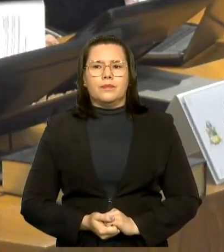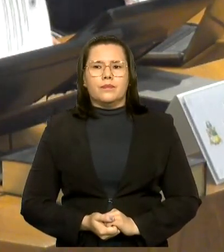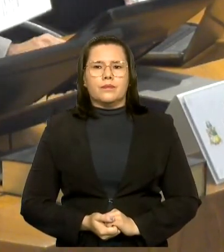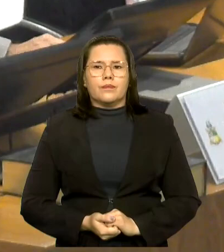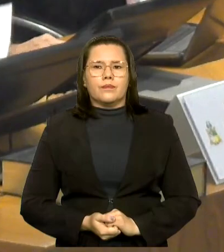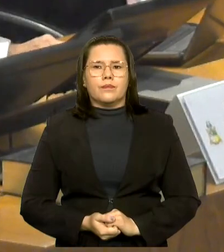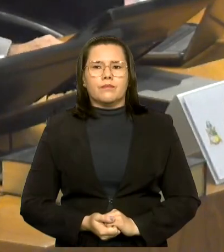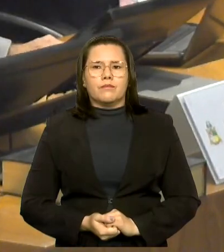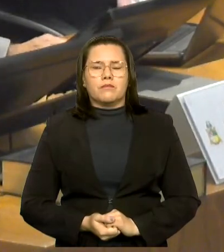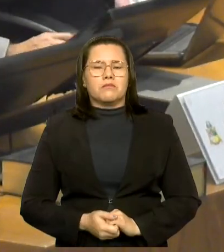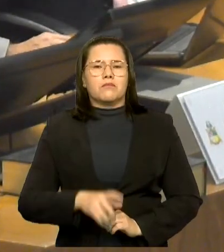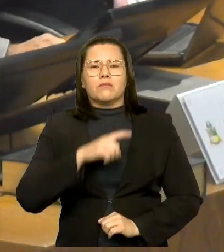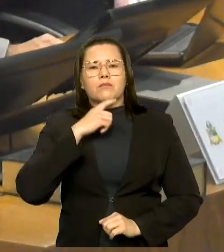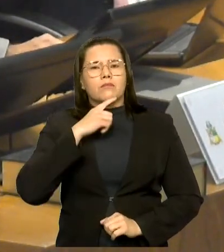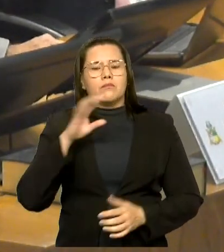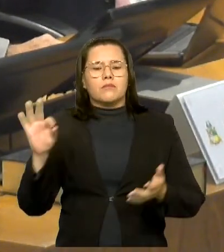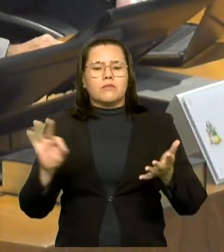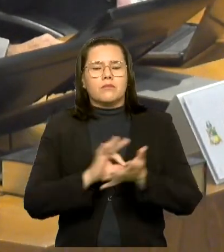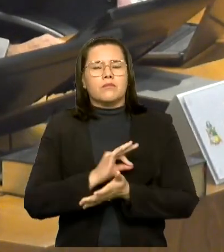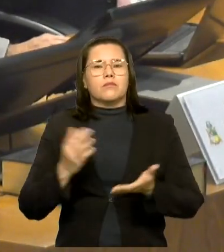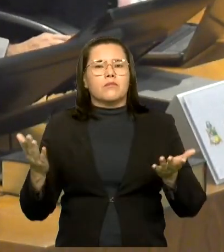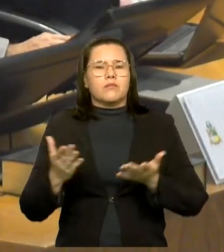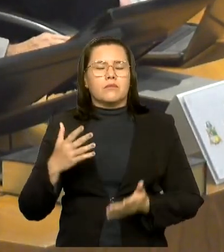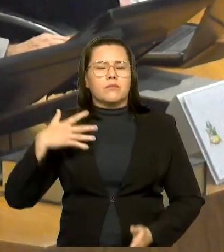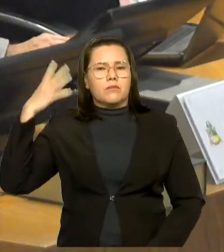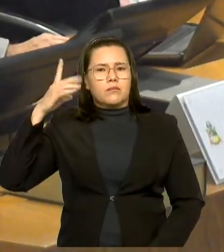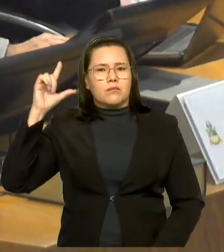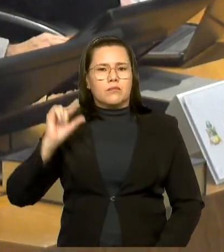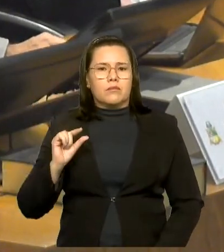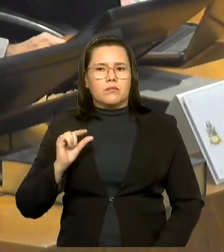Não há mais oradores inscritos no pequeno expediente.